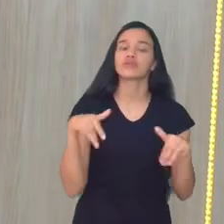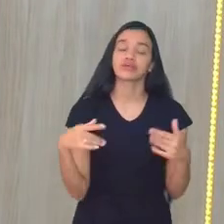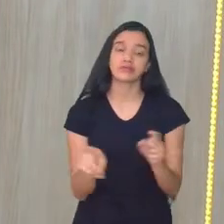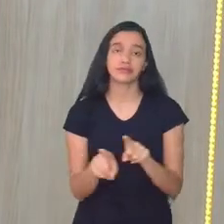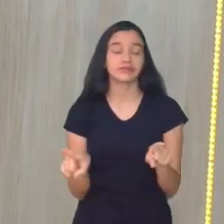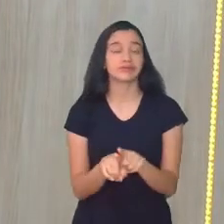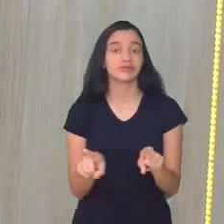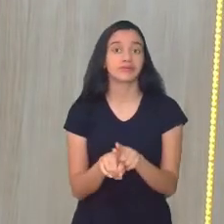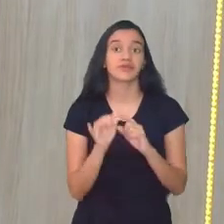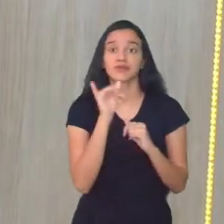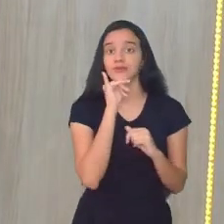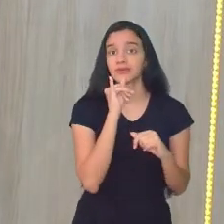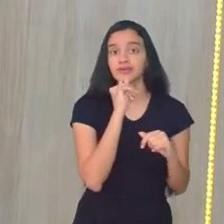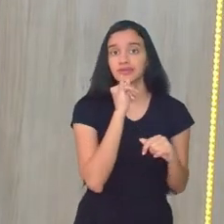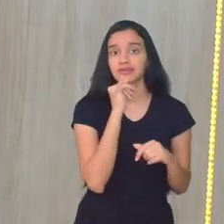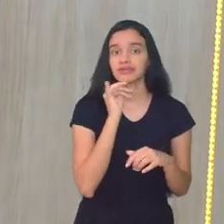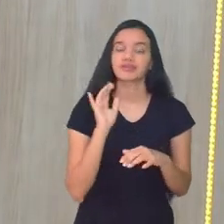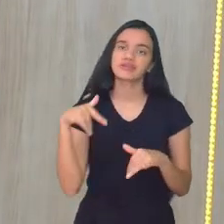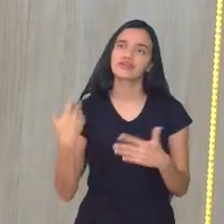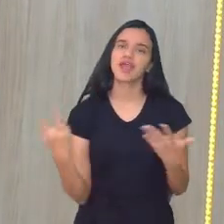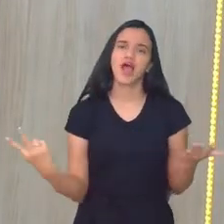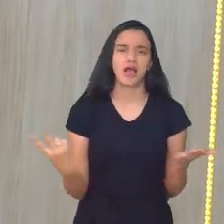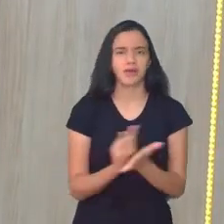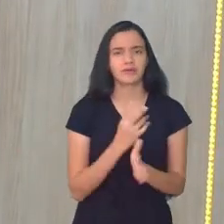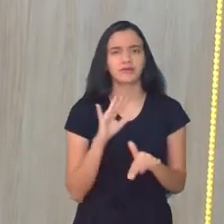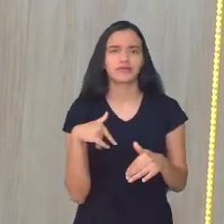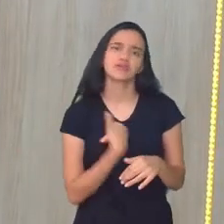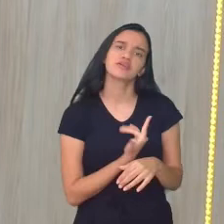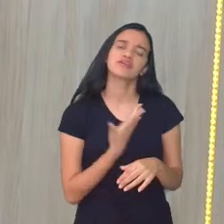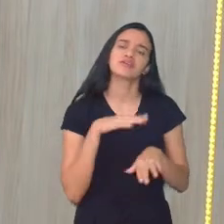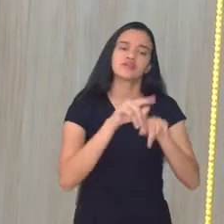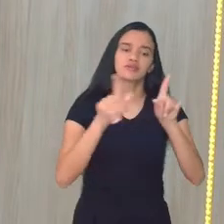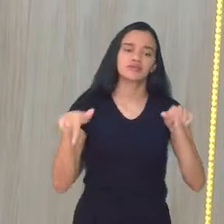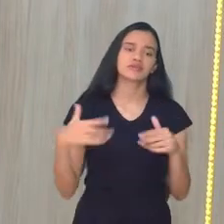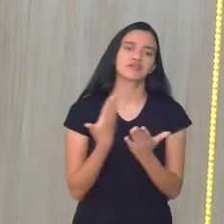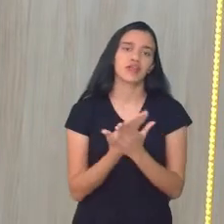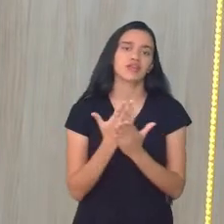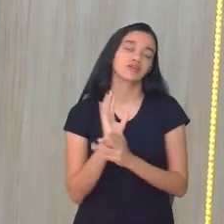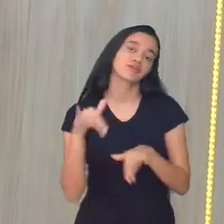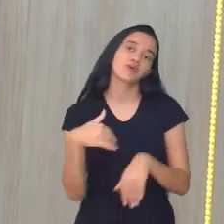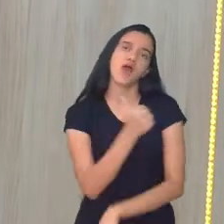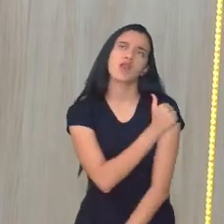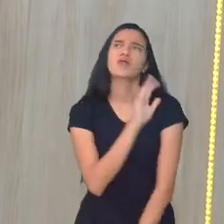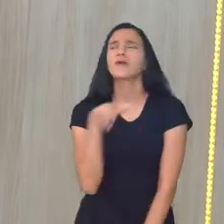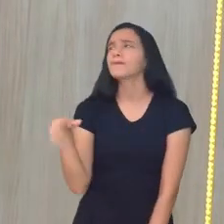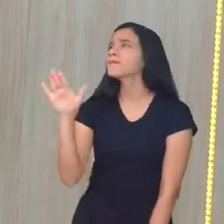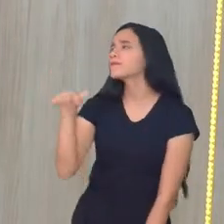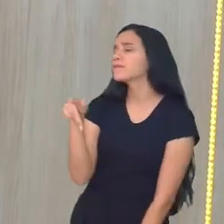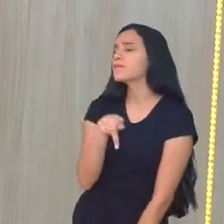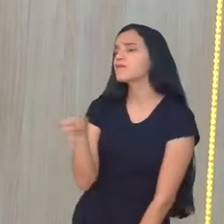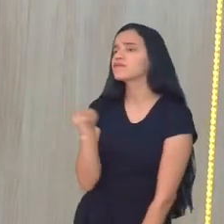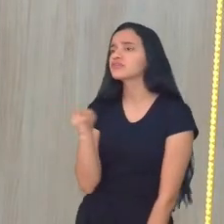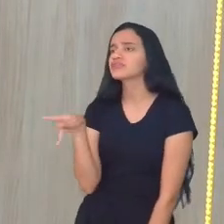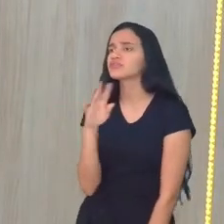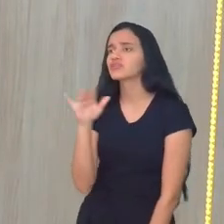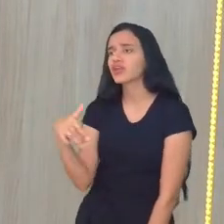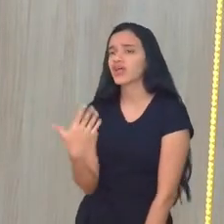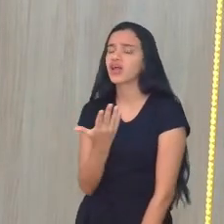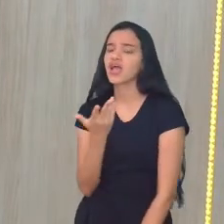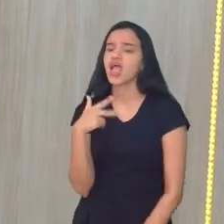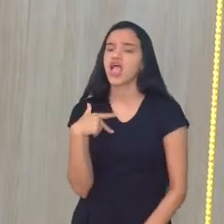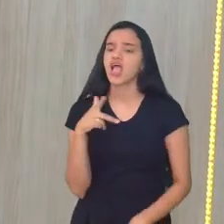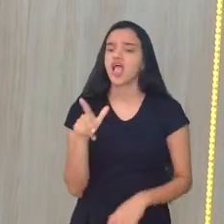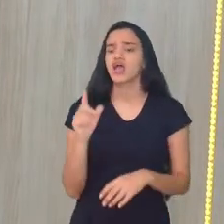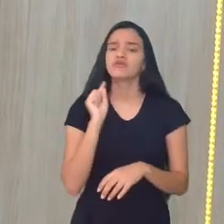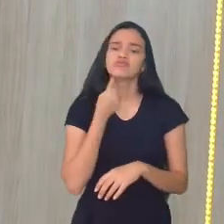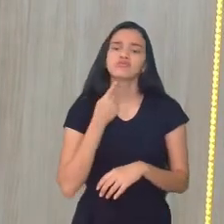trago mais um outro exemplo, que acontece muitas vezes na sala de aula, é que um aluno faz, professora, passei aqui para ir no